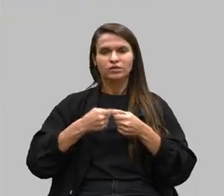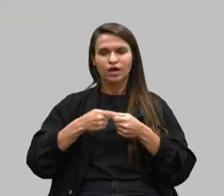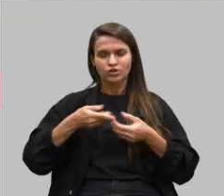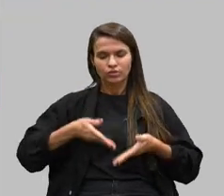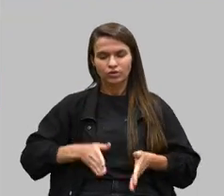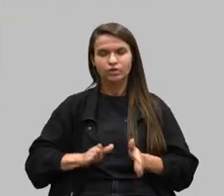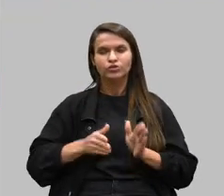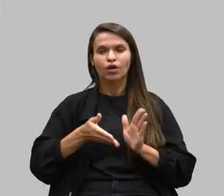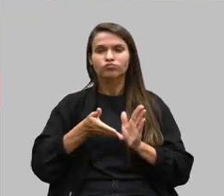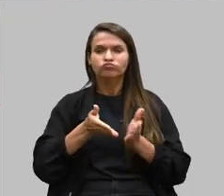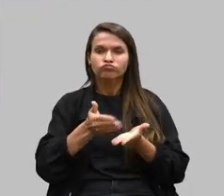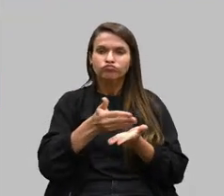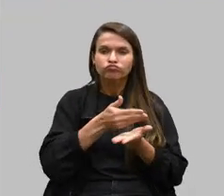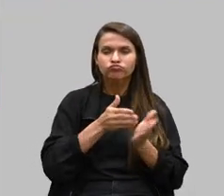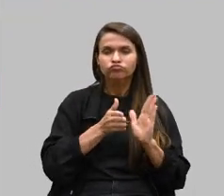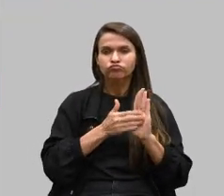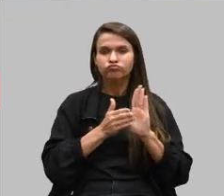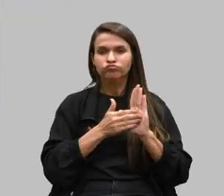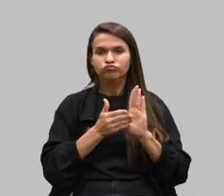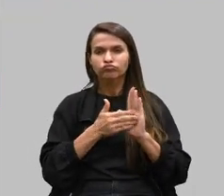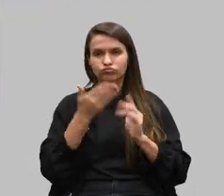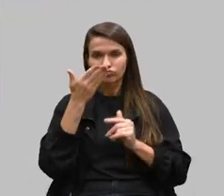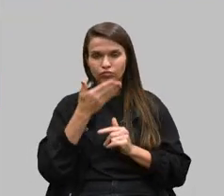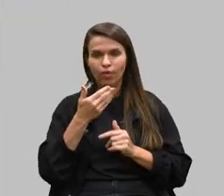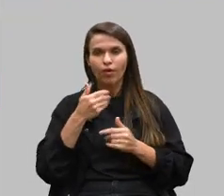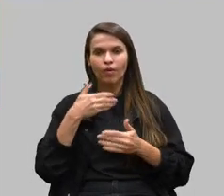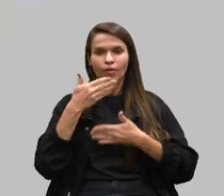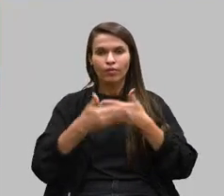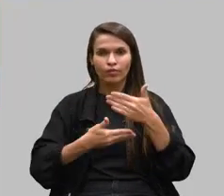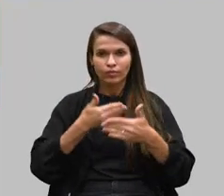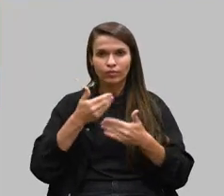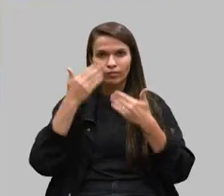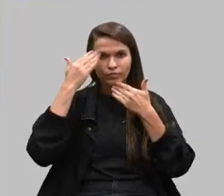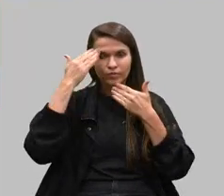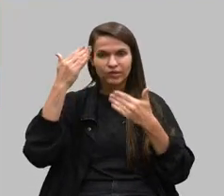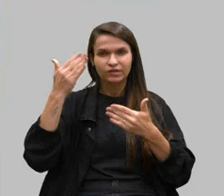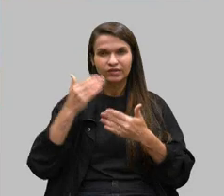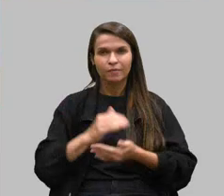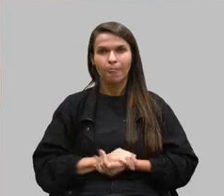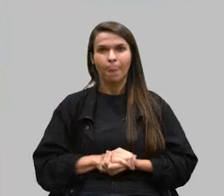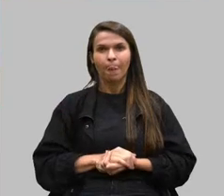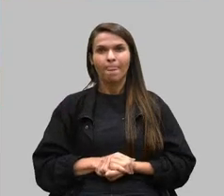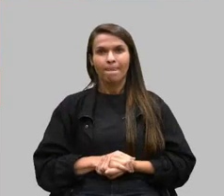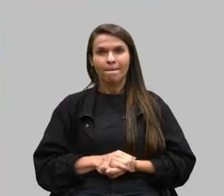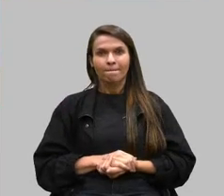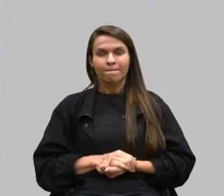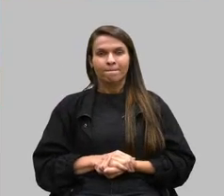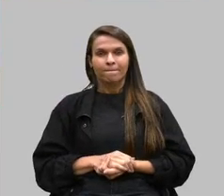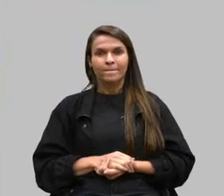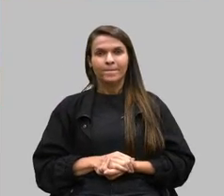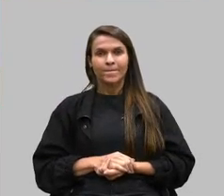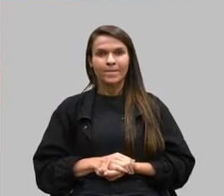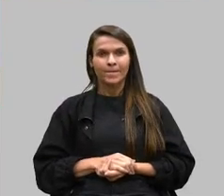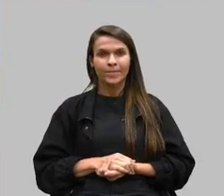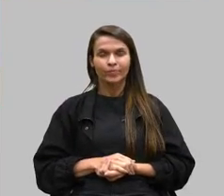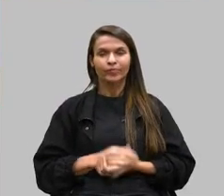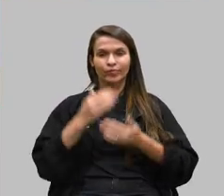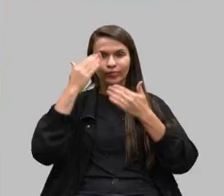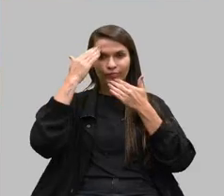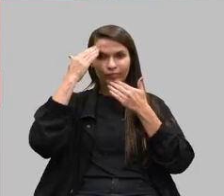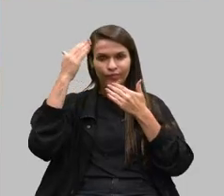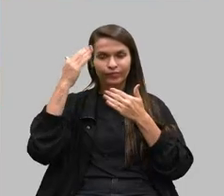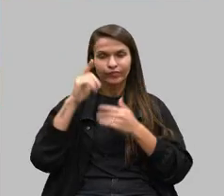prestar contas de trabalhar estar dedicado neste processo meu muito obrigado e até logo obrigado Senor